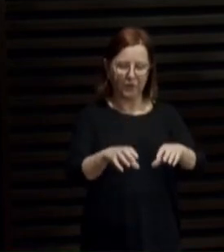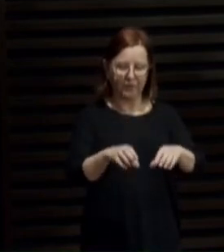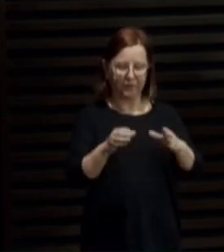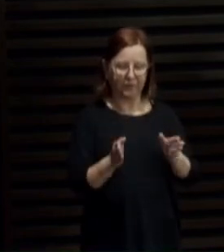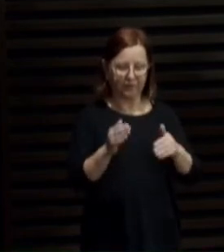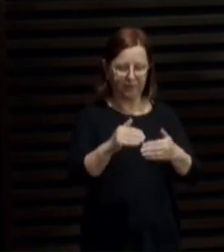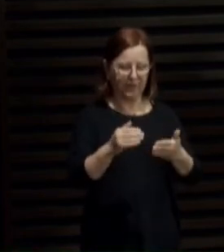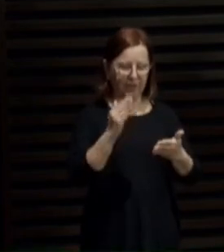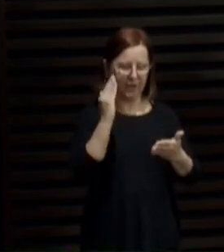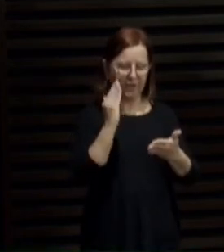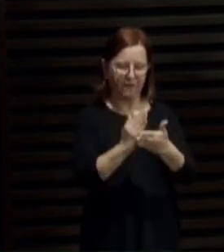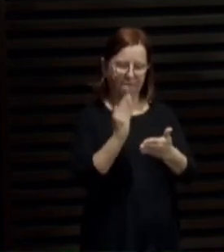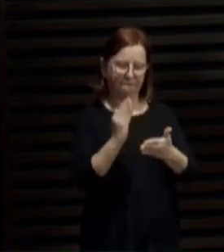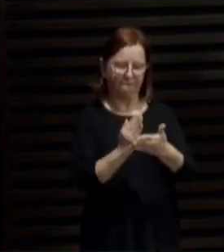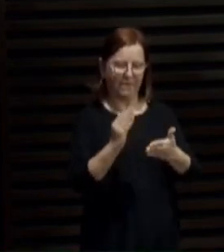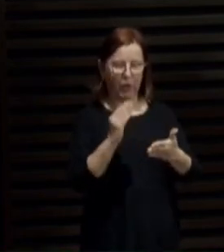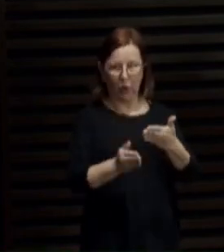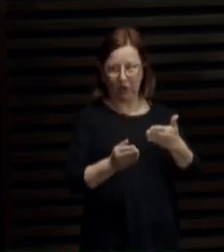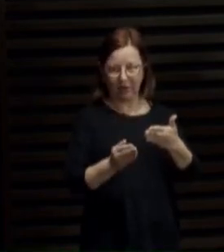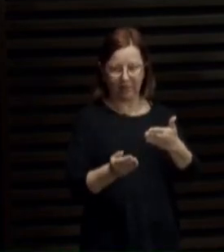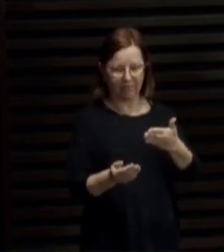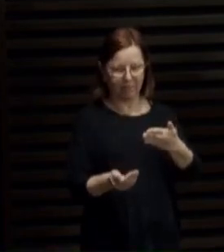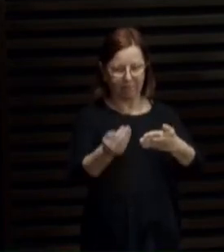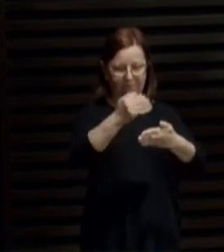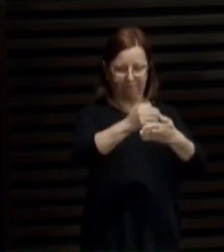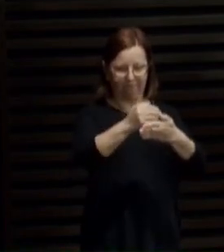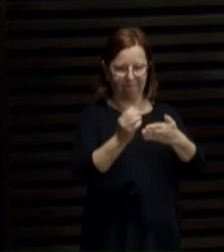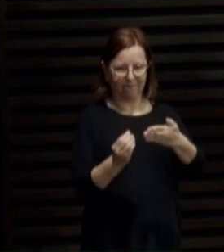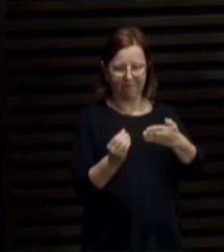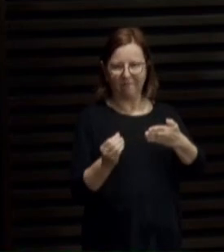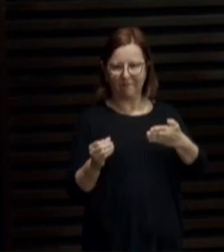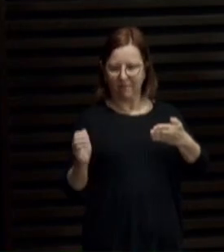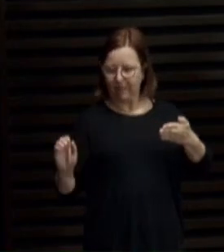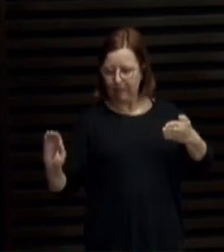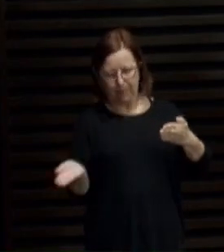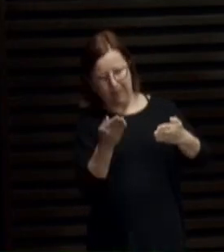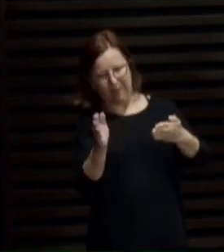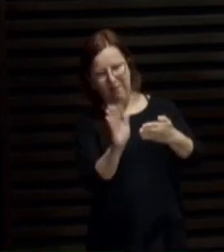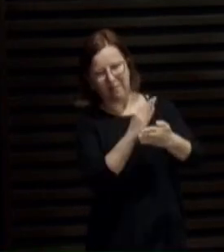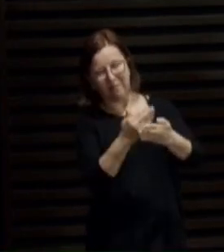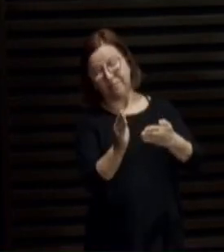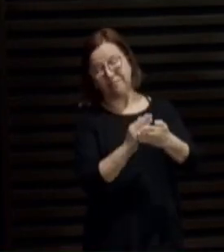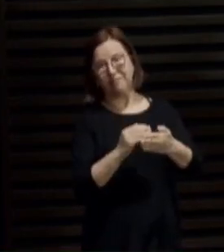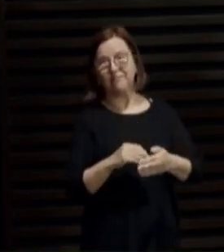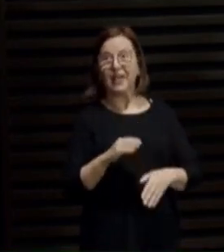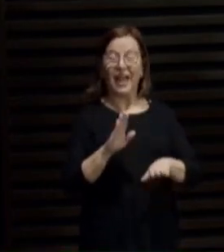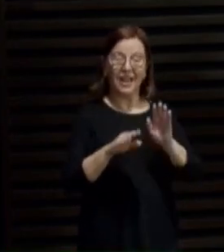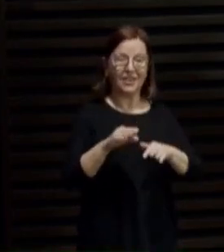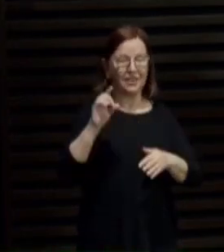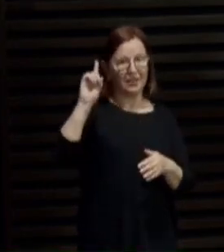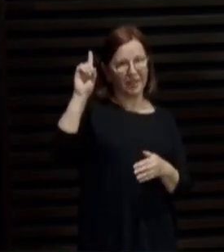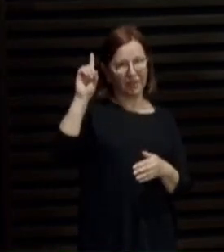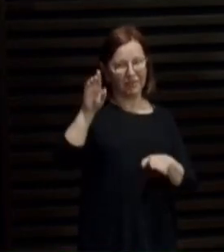cortando e botando ali, botando e fazendo, para poder a parede ser tapada. Às vezes Deus pega